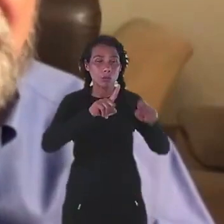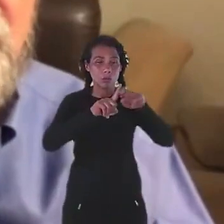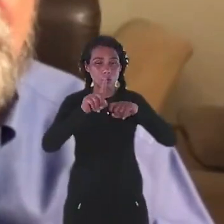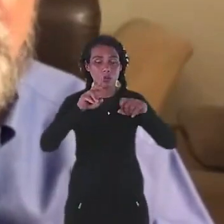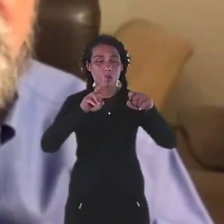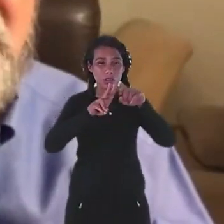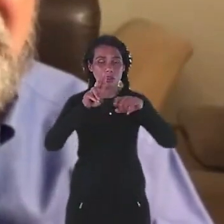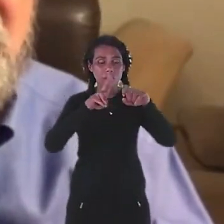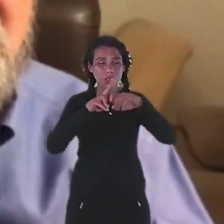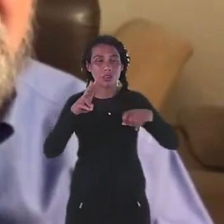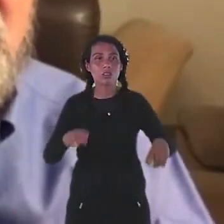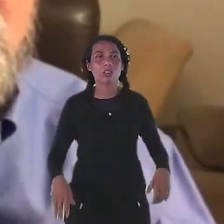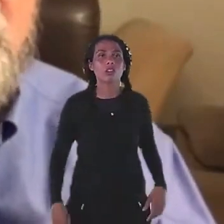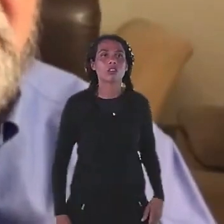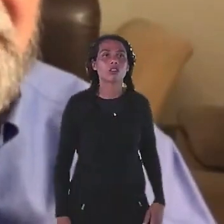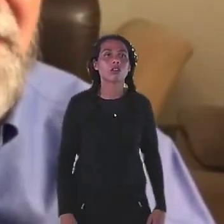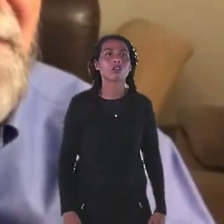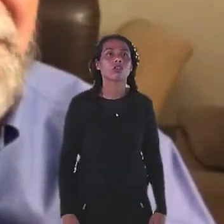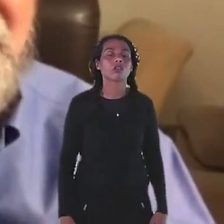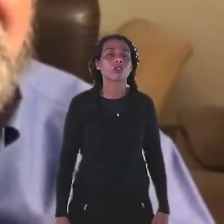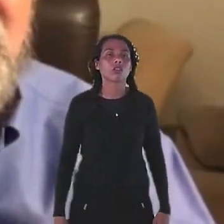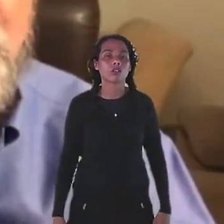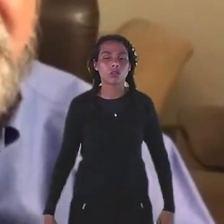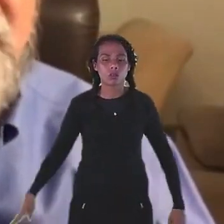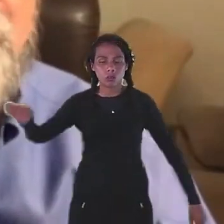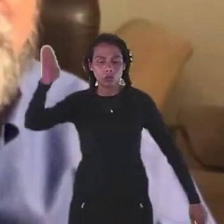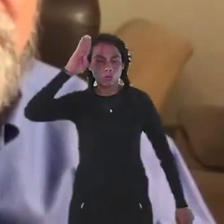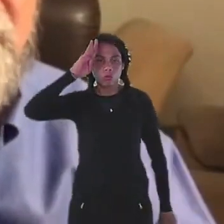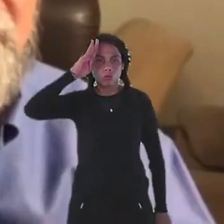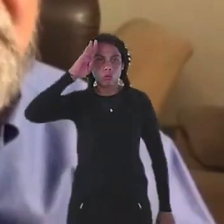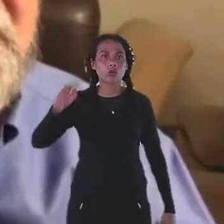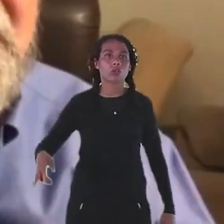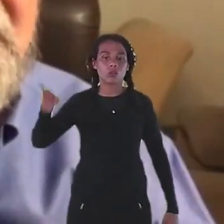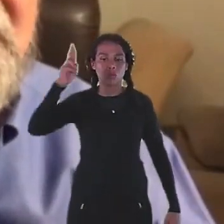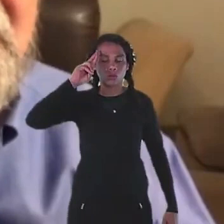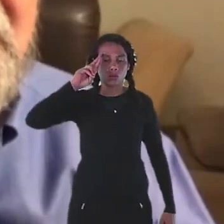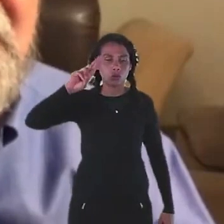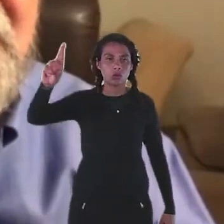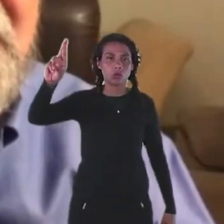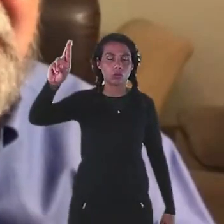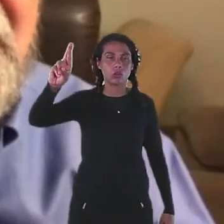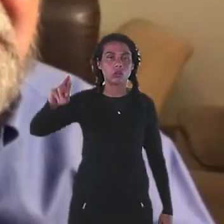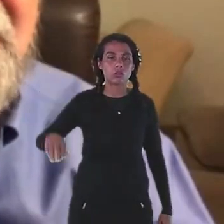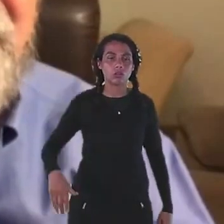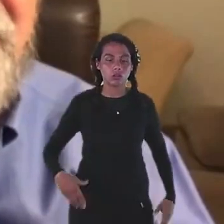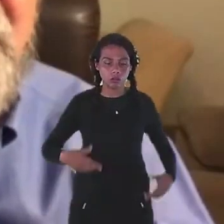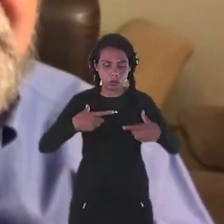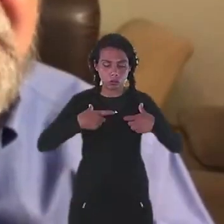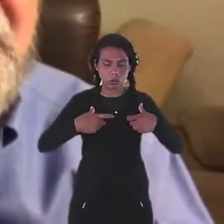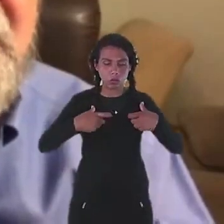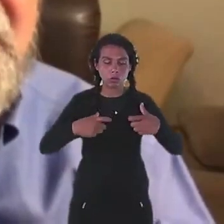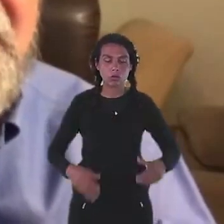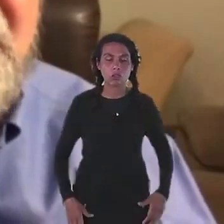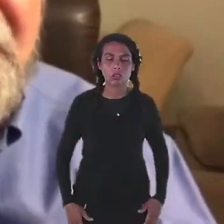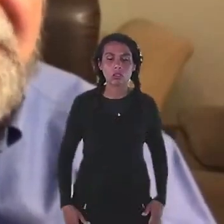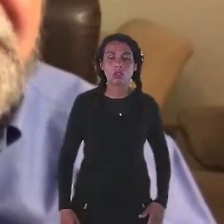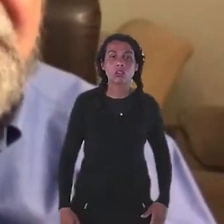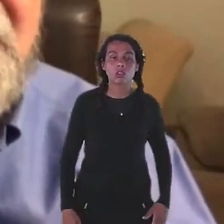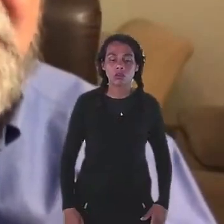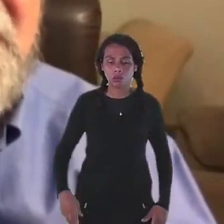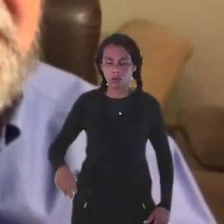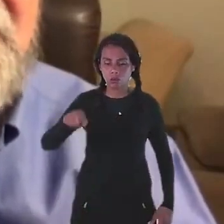britânicos mandavam toda uma juventude francesa e inglesa sair das trincheiras